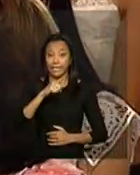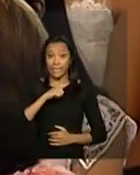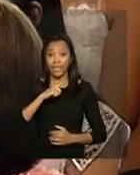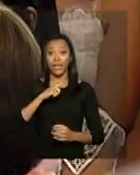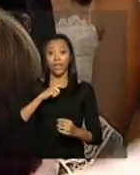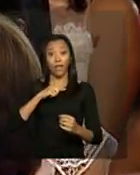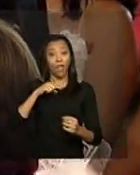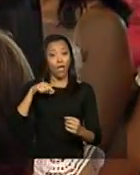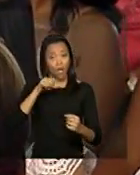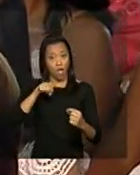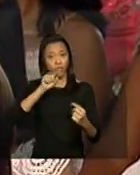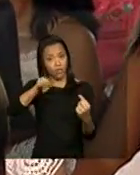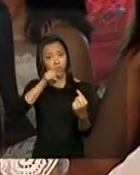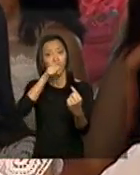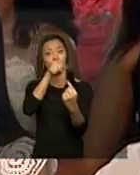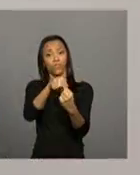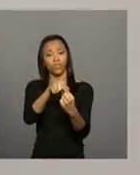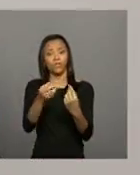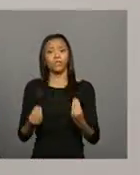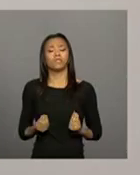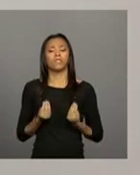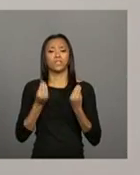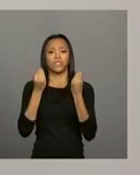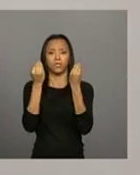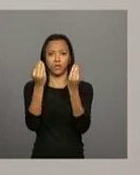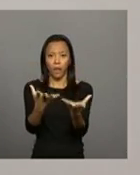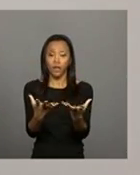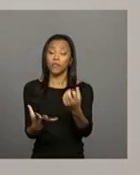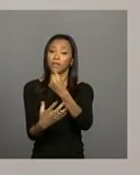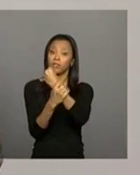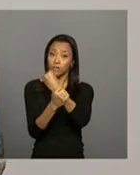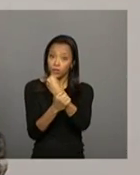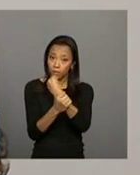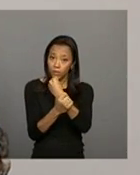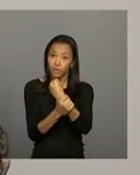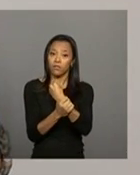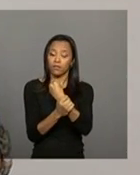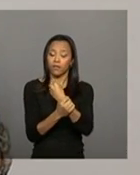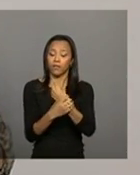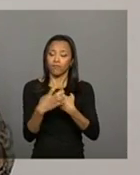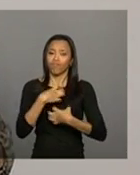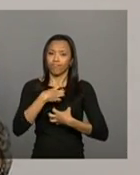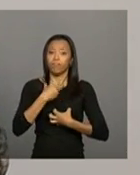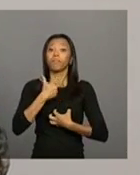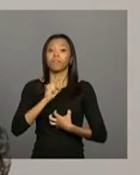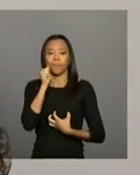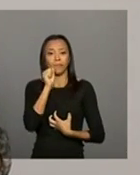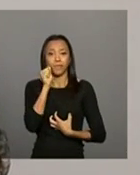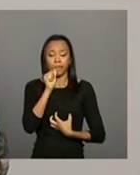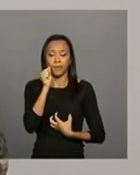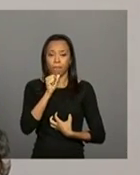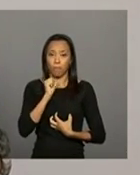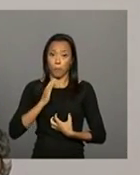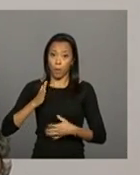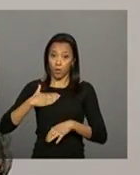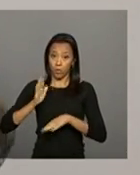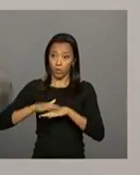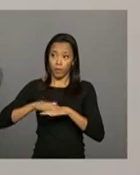objetivo de reforçar a estrutura familiar. No meu primeiro mandato,